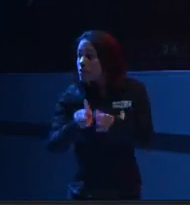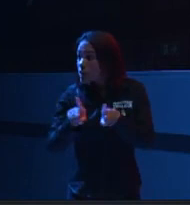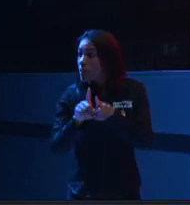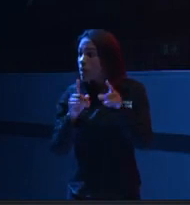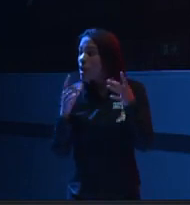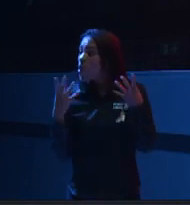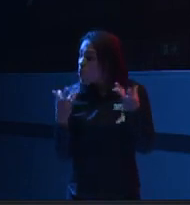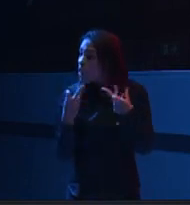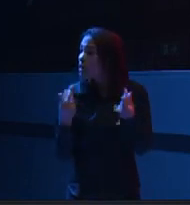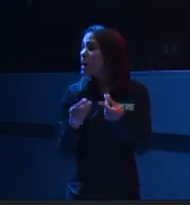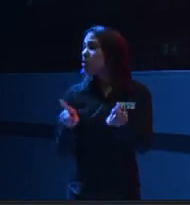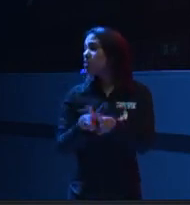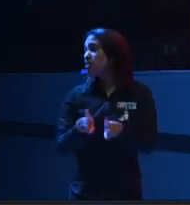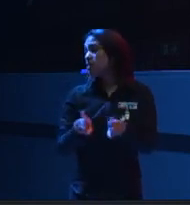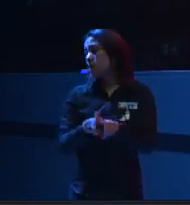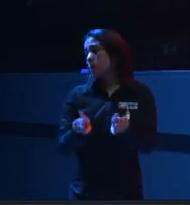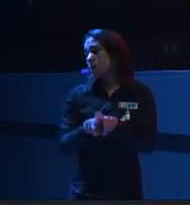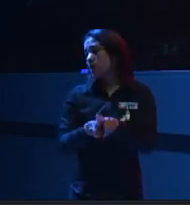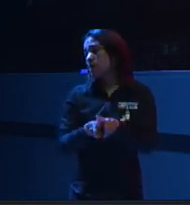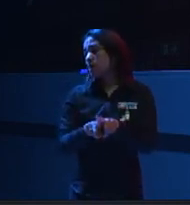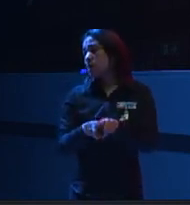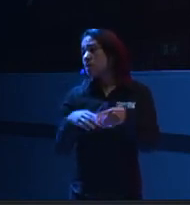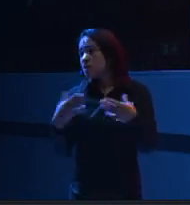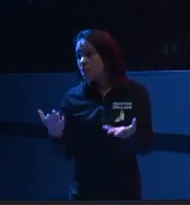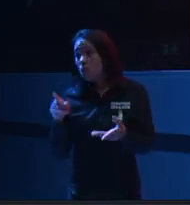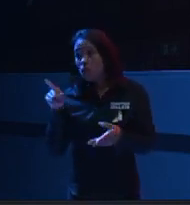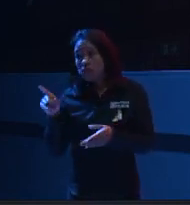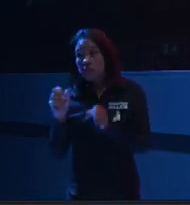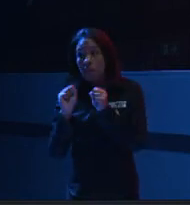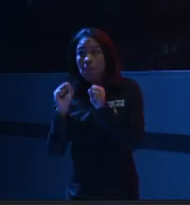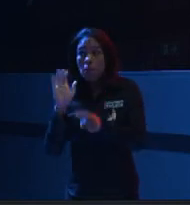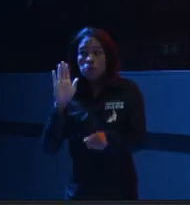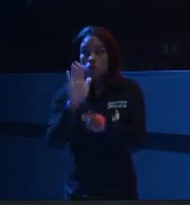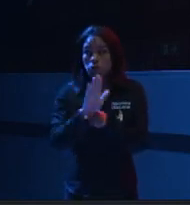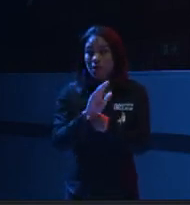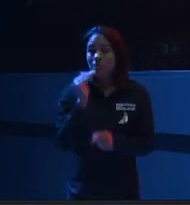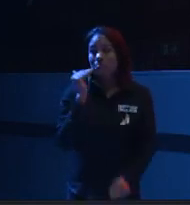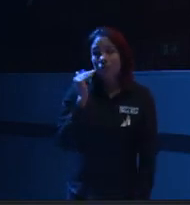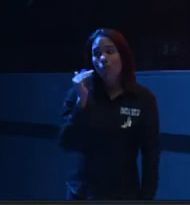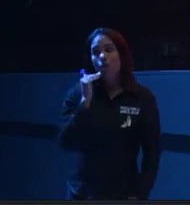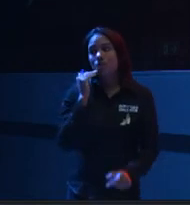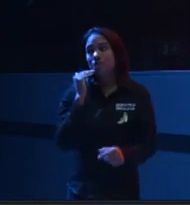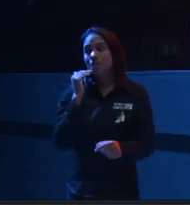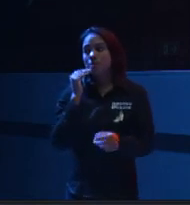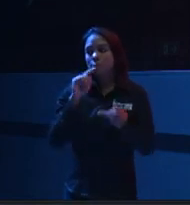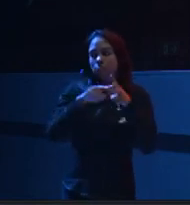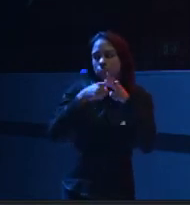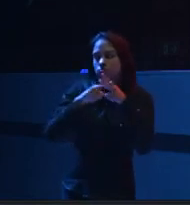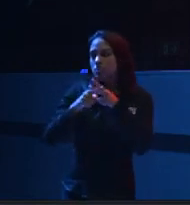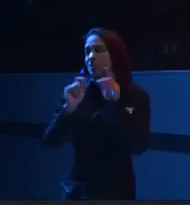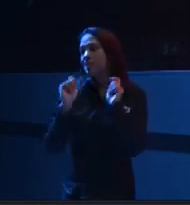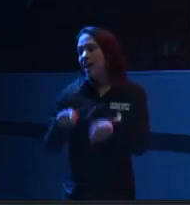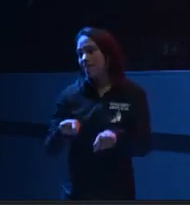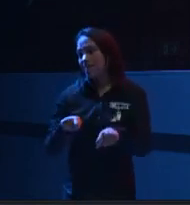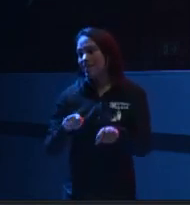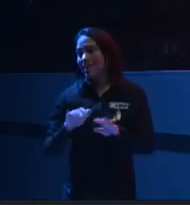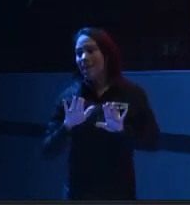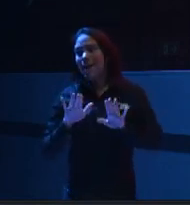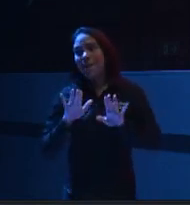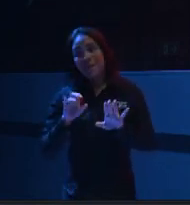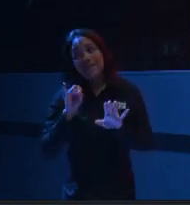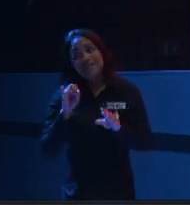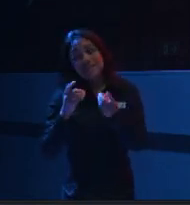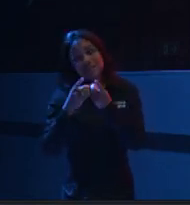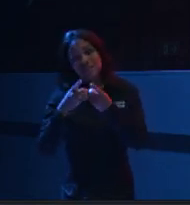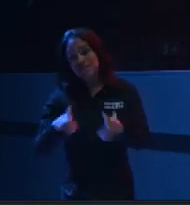pode ajudá-lo a melhorar mas o que ele tem de virtude você não vai aguentar viver sem aquilo é aquela moça não